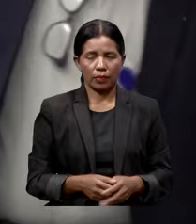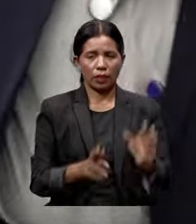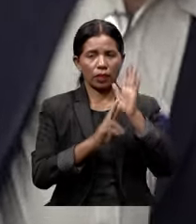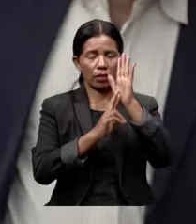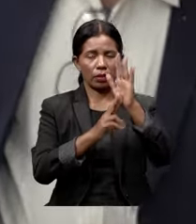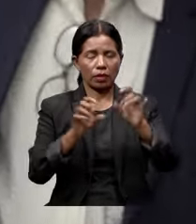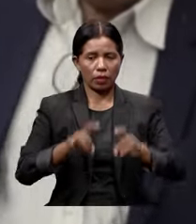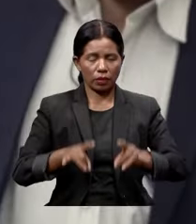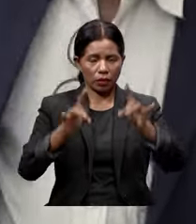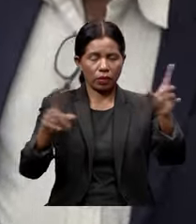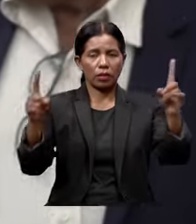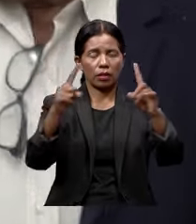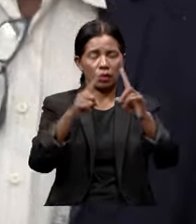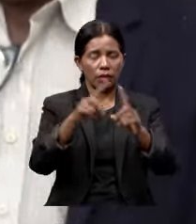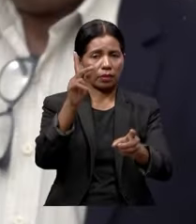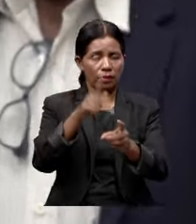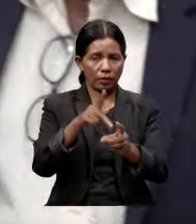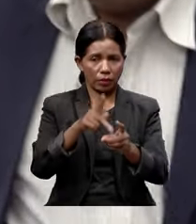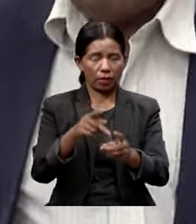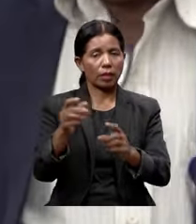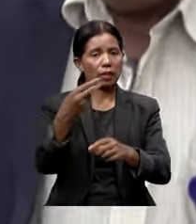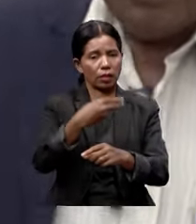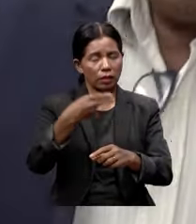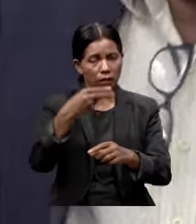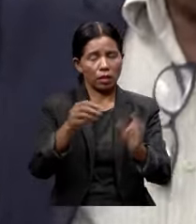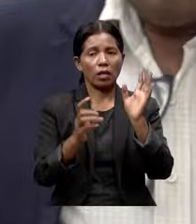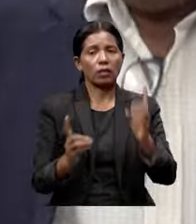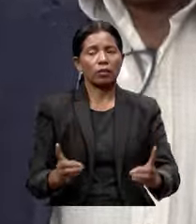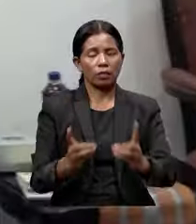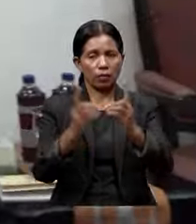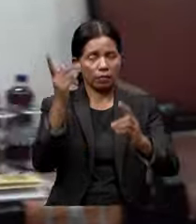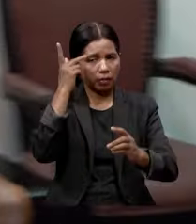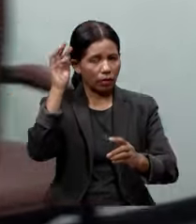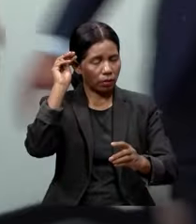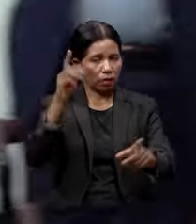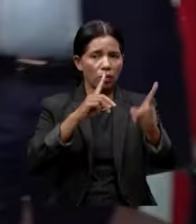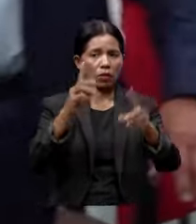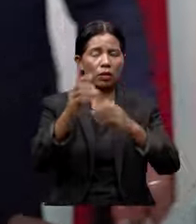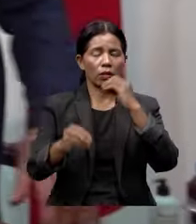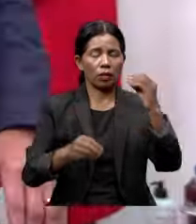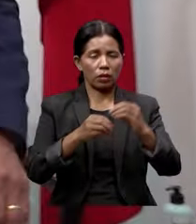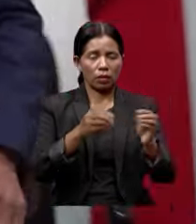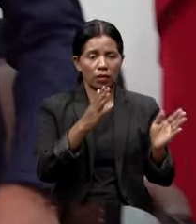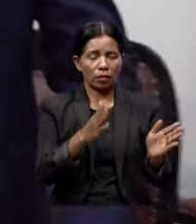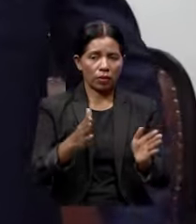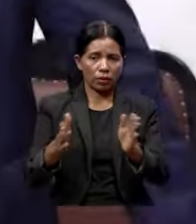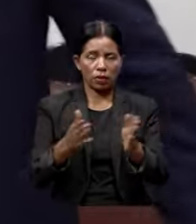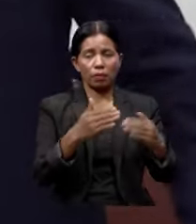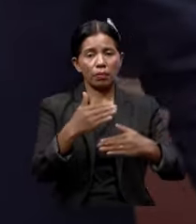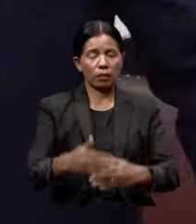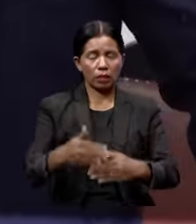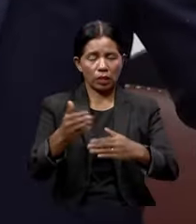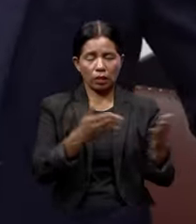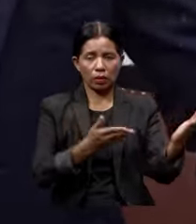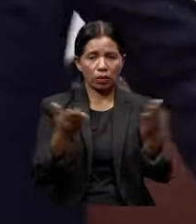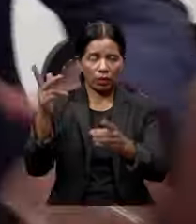Representante da Austrália para assunto Greater Sunrise Quintané, a ser humano com o primeiro-ministro, recolhia com o processo da Greater Sunrise de